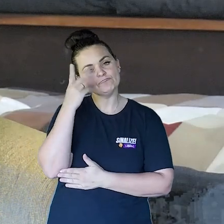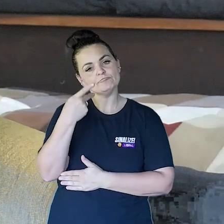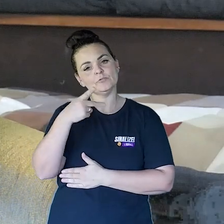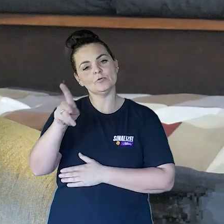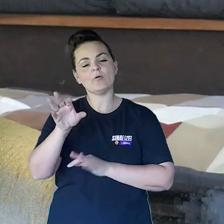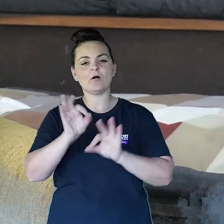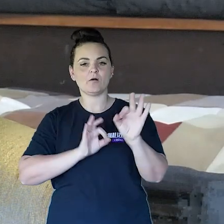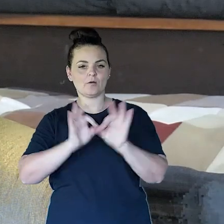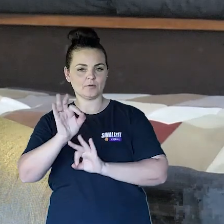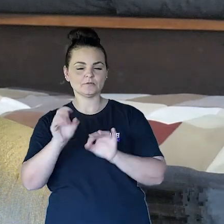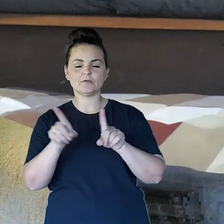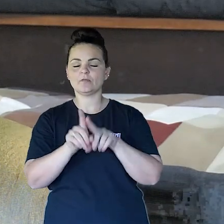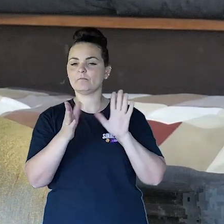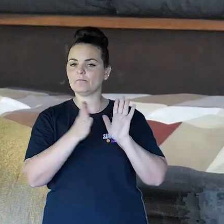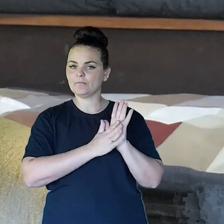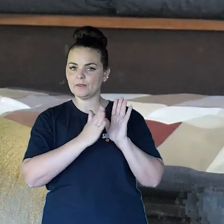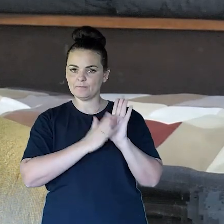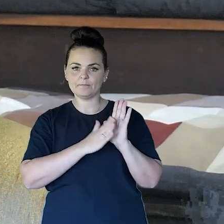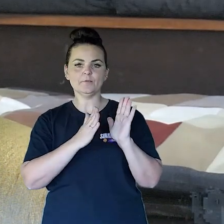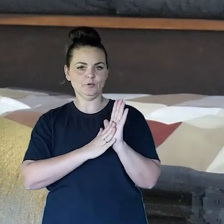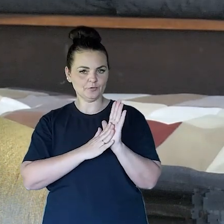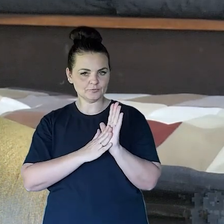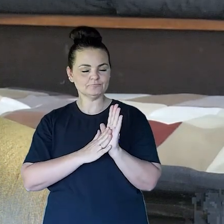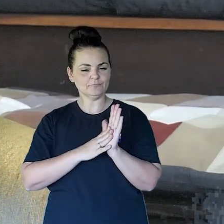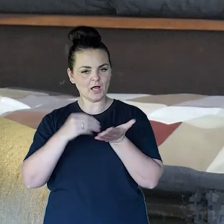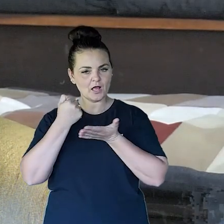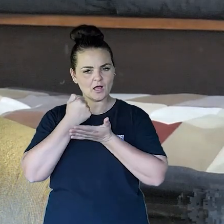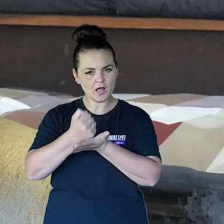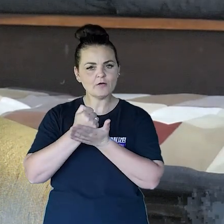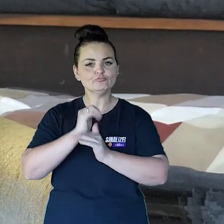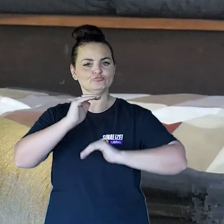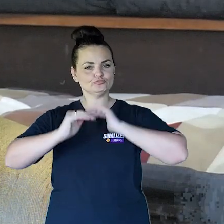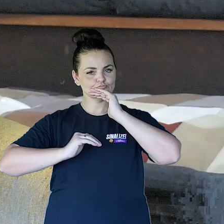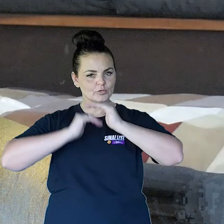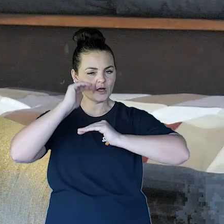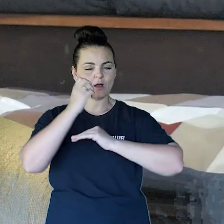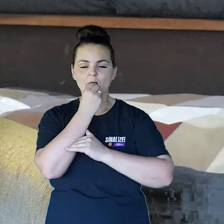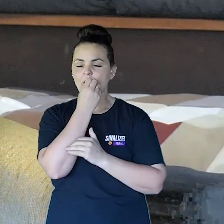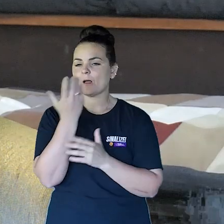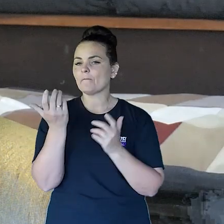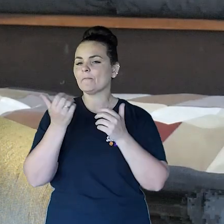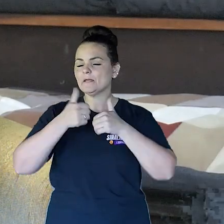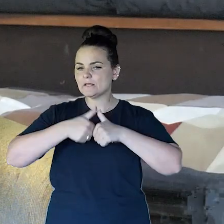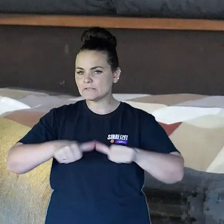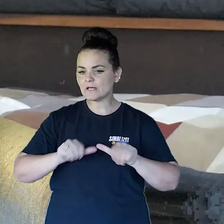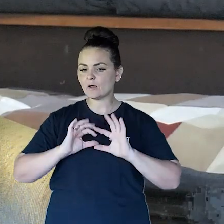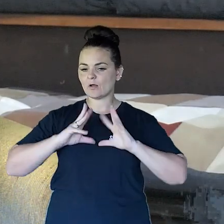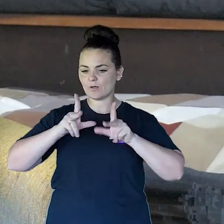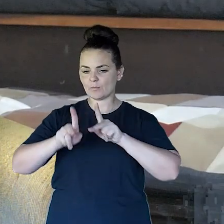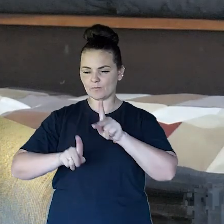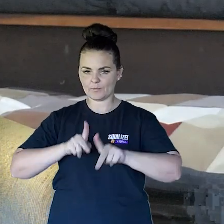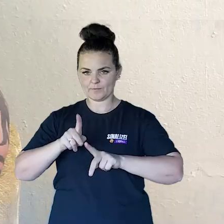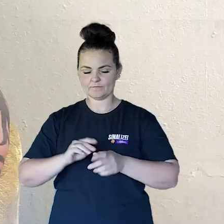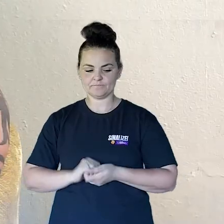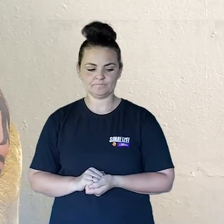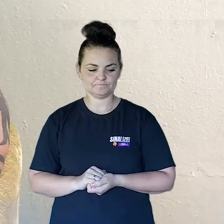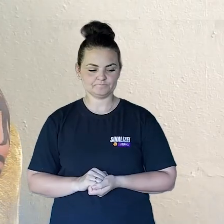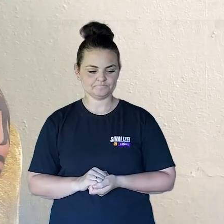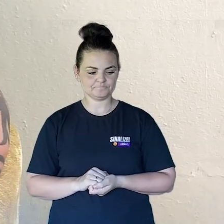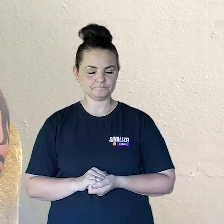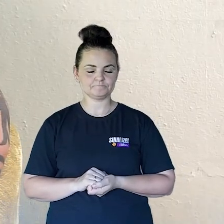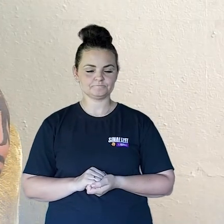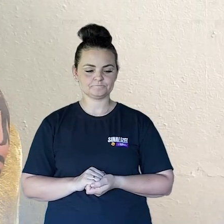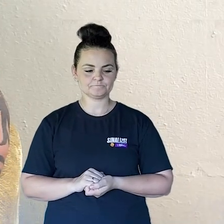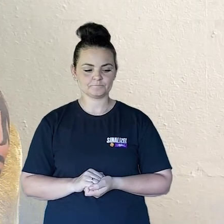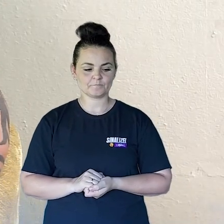são os planos e propostas do vereador para contribuir com o desenvolvimento e o bem-estar de toda a população. Eu